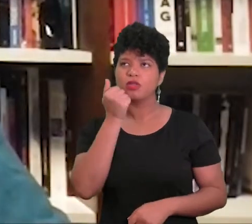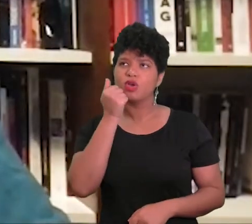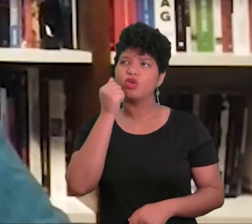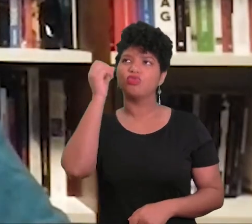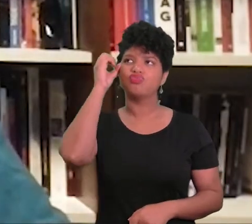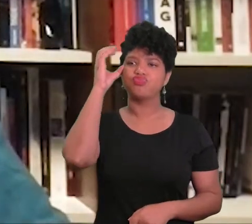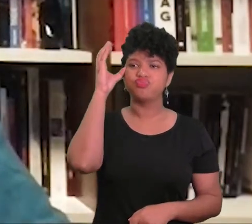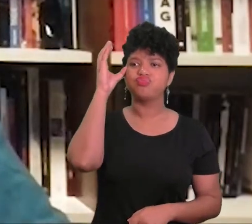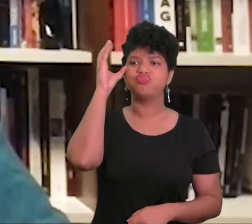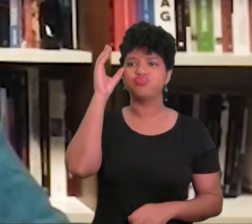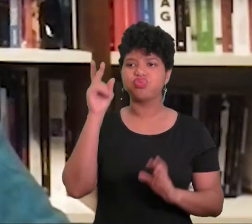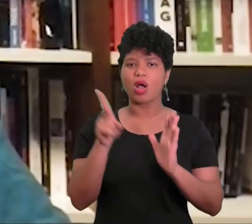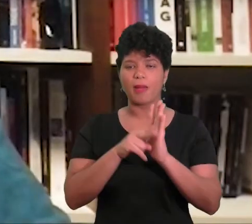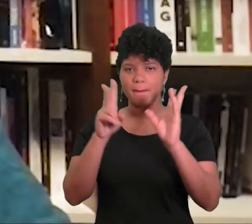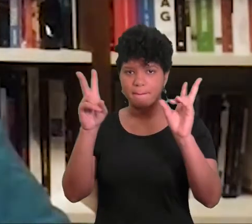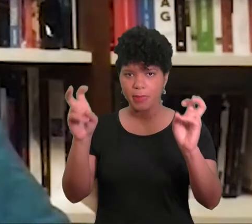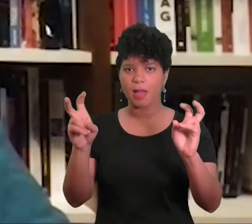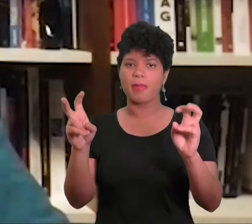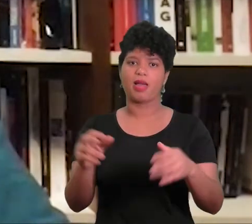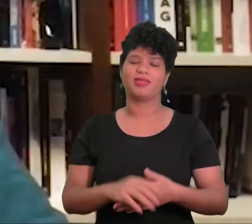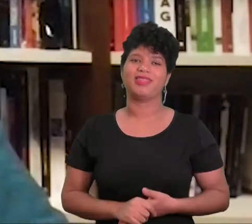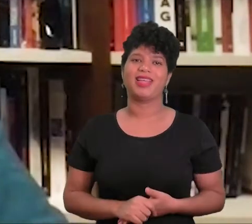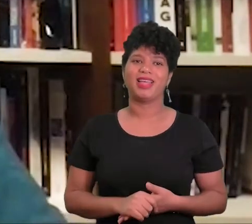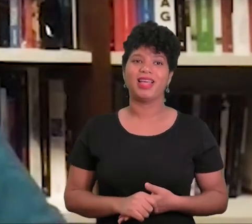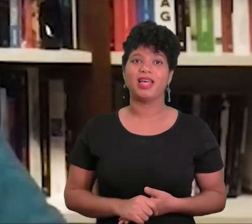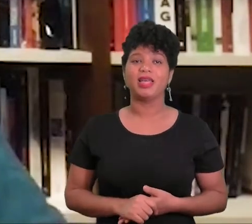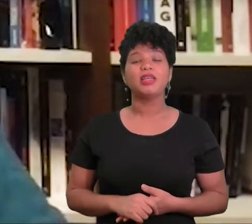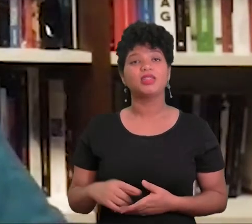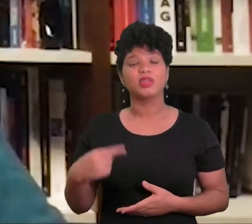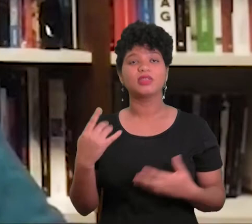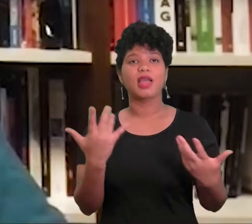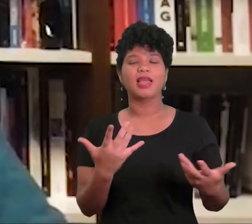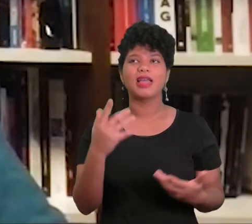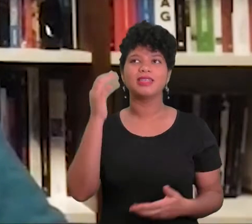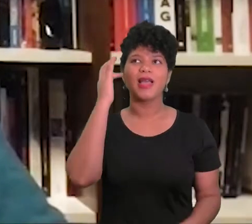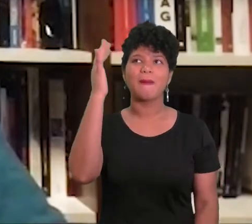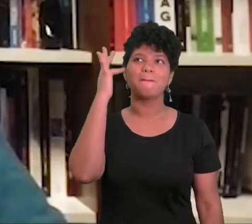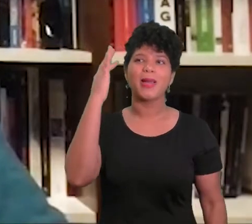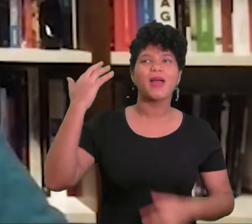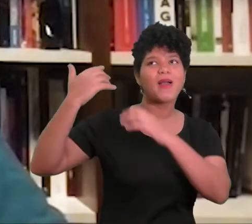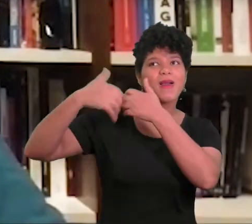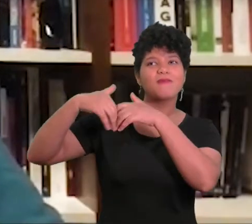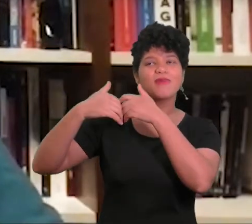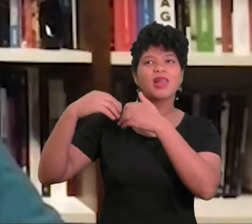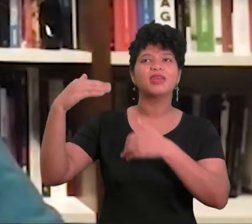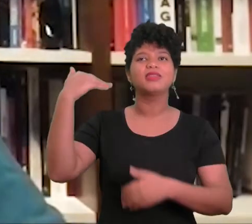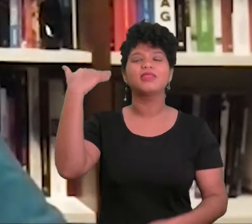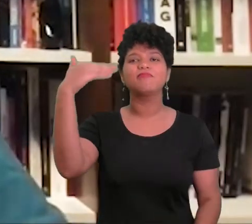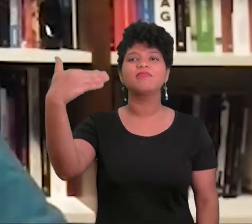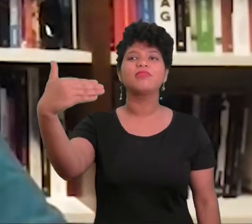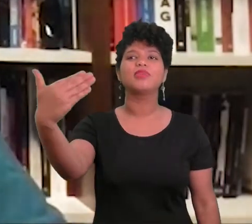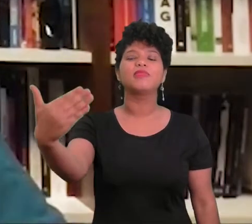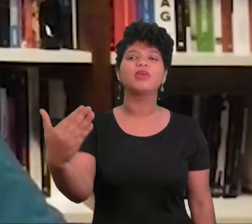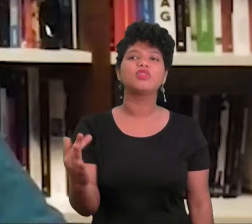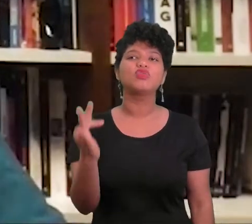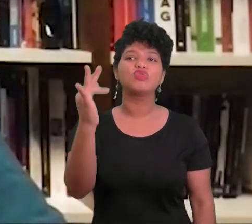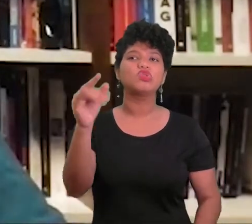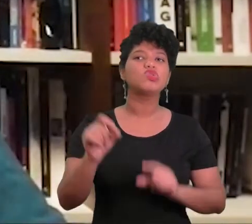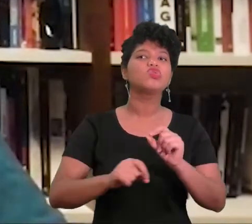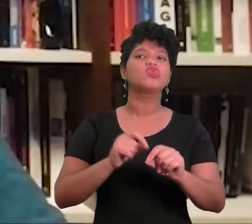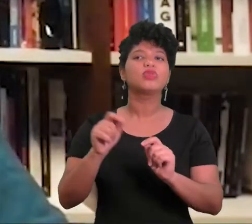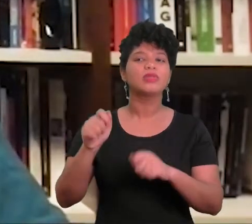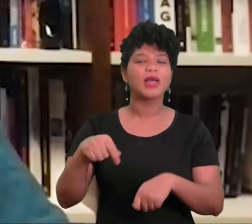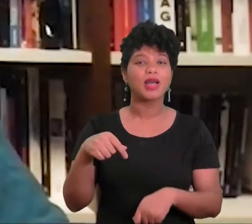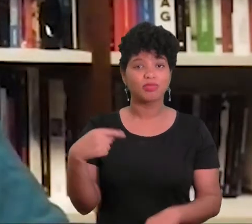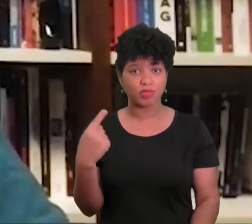conhecimento sobre esse assunto e, ao mesmo tempo, projetar, pensar aquilo que vem pela frente e, quem sabe, com